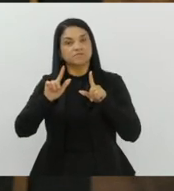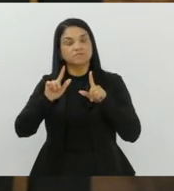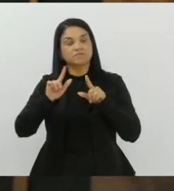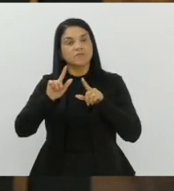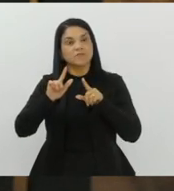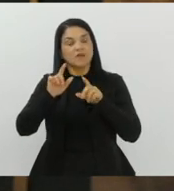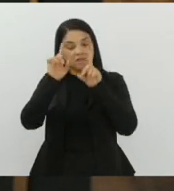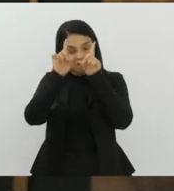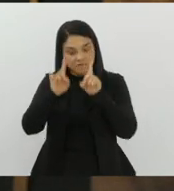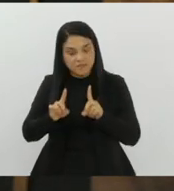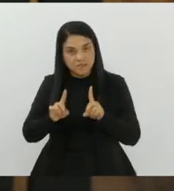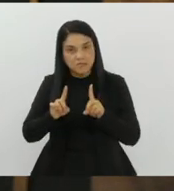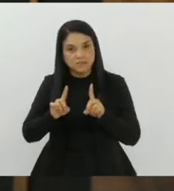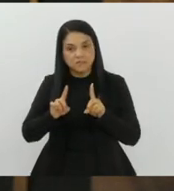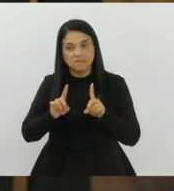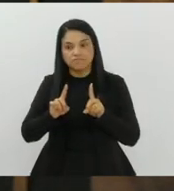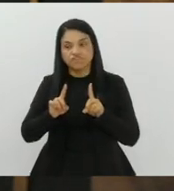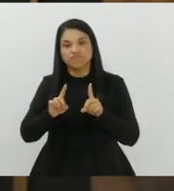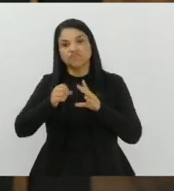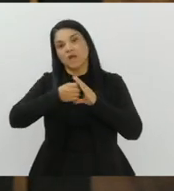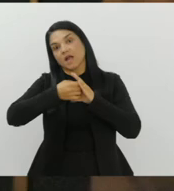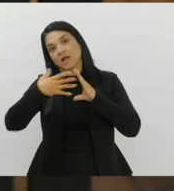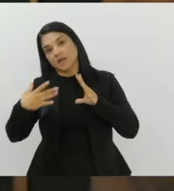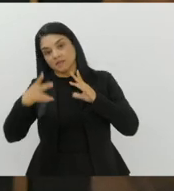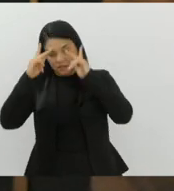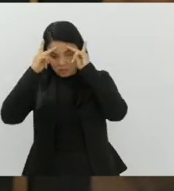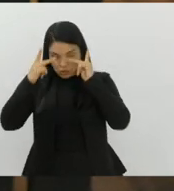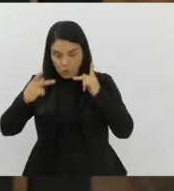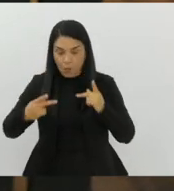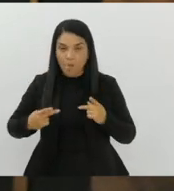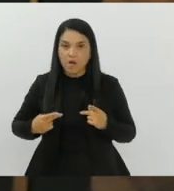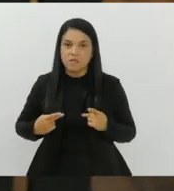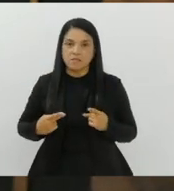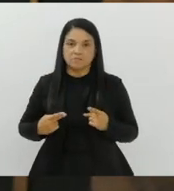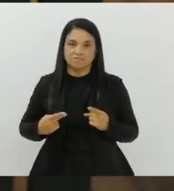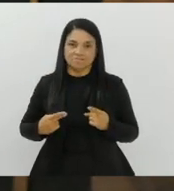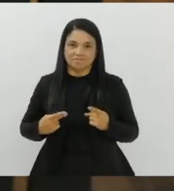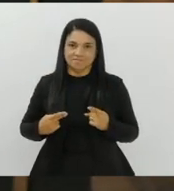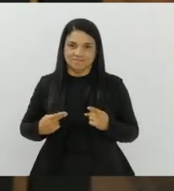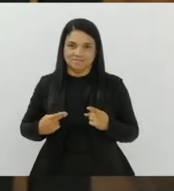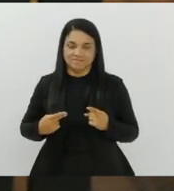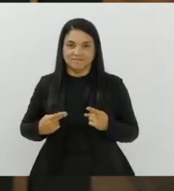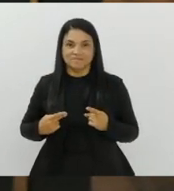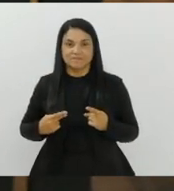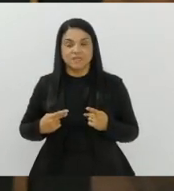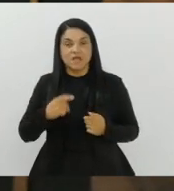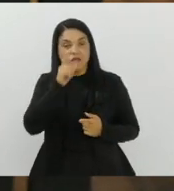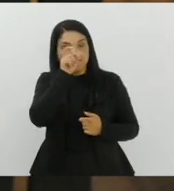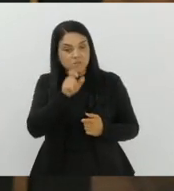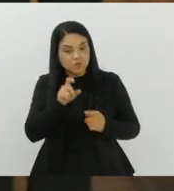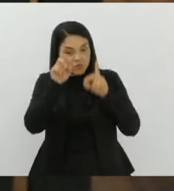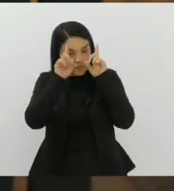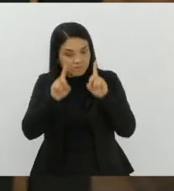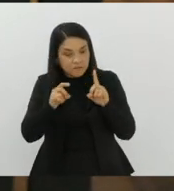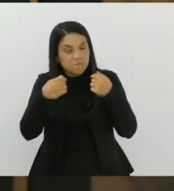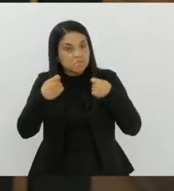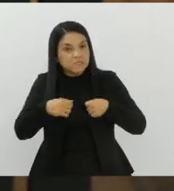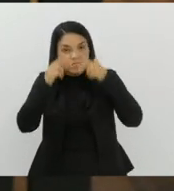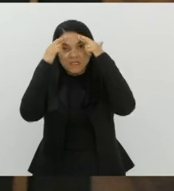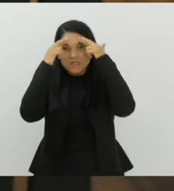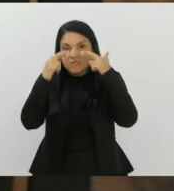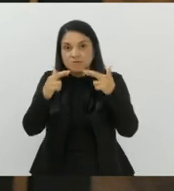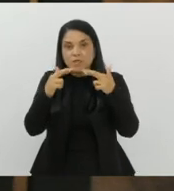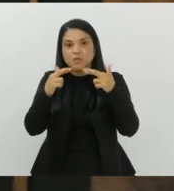condição humana, um atributo apenas desse indivíduo, e que a pessoa com deficiência deve ser respeitada como